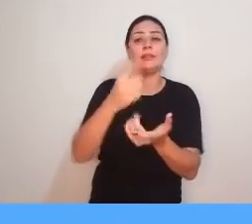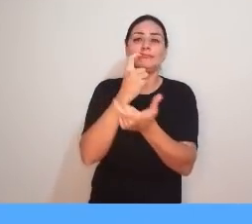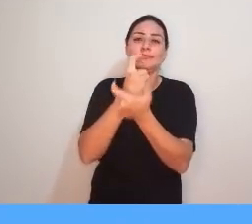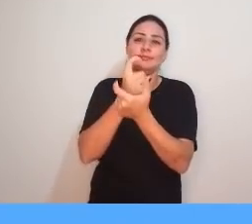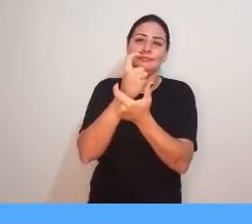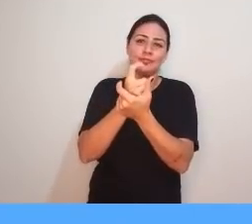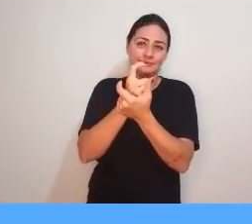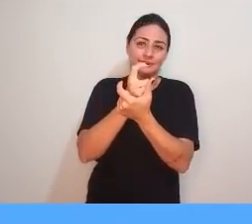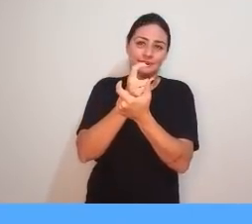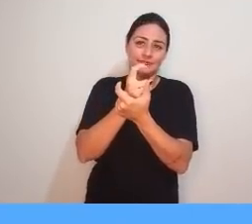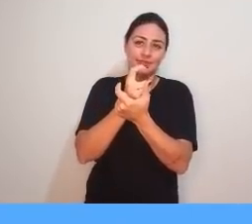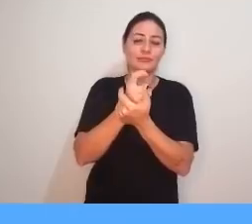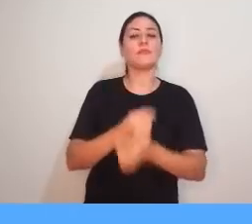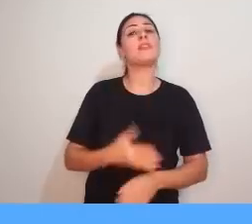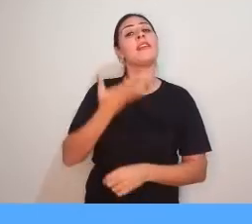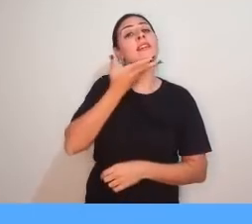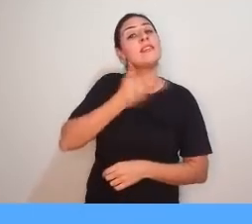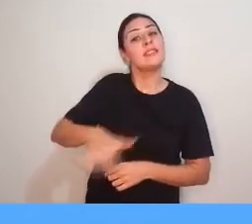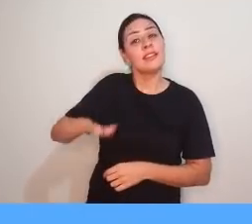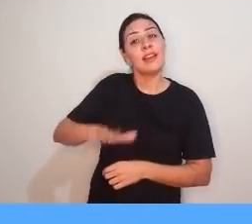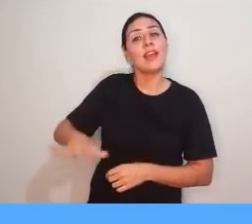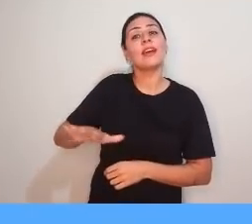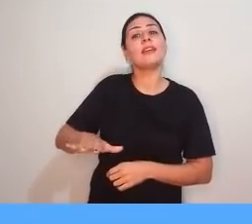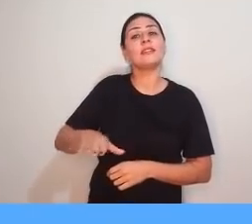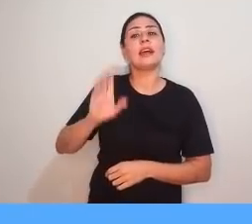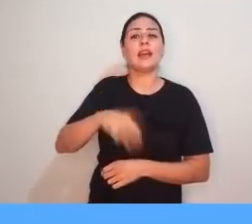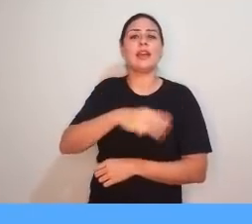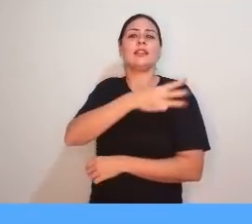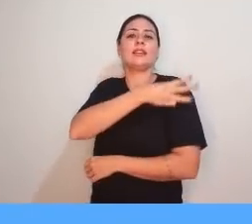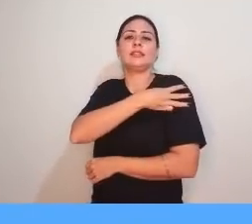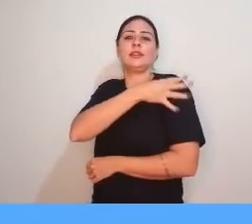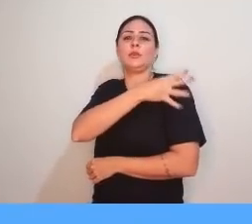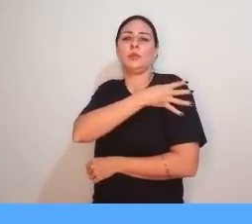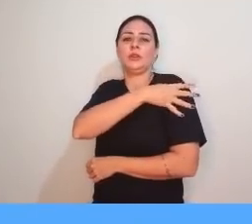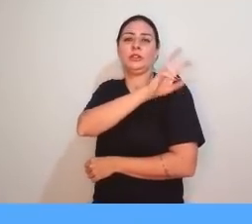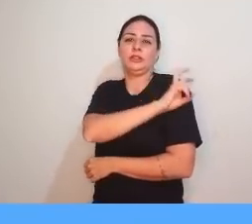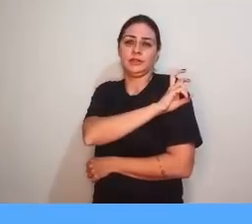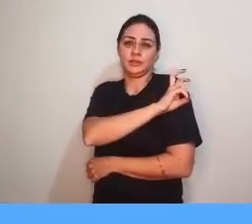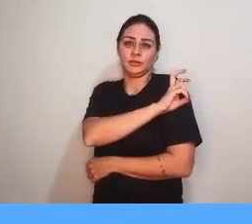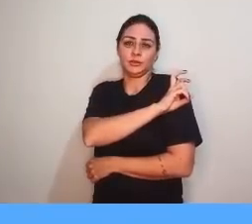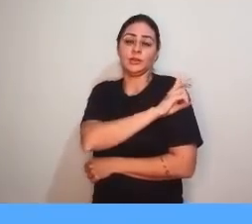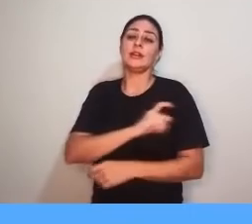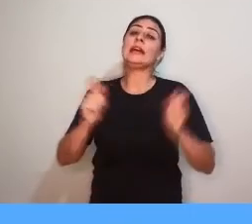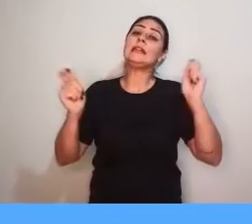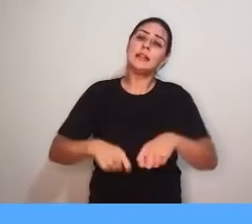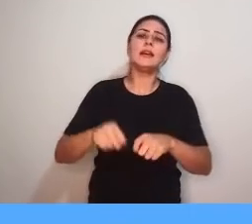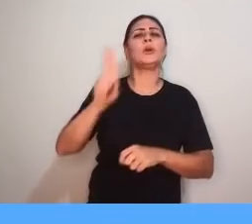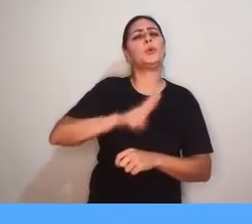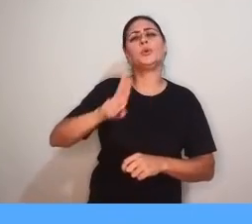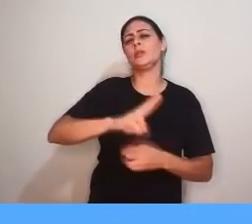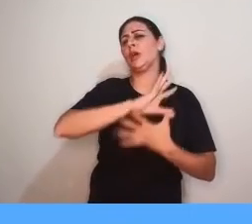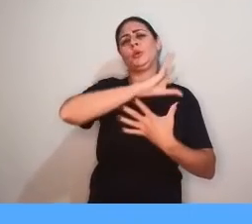as crianças maiores, 3, 4, terceiro, quarto e quinto ano, aí você já pode usar toda essa gama de possibilidades que eu trouxe